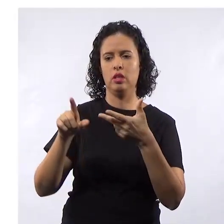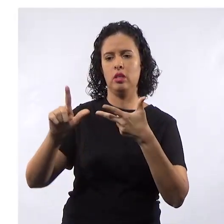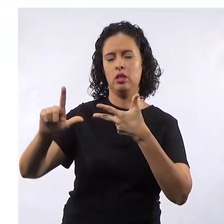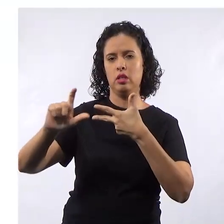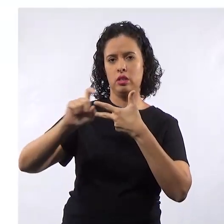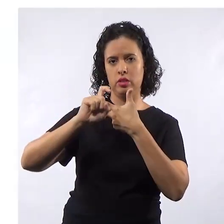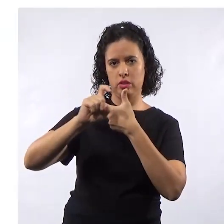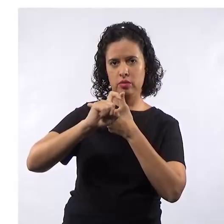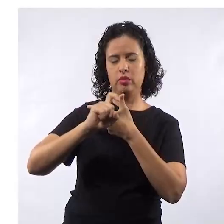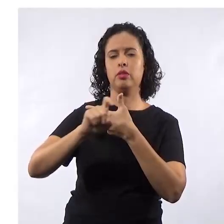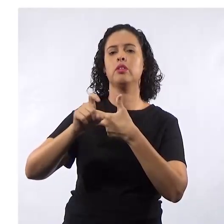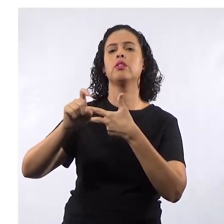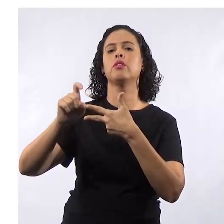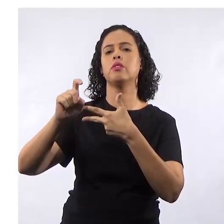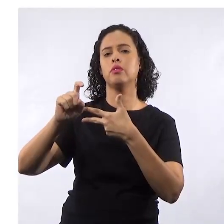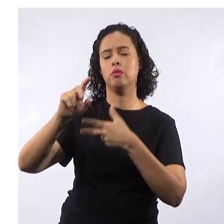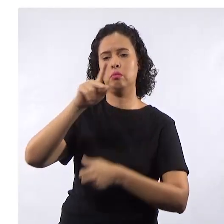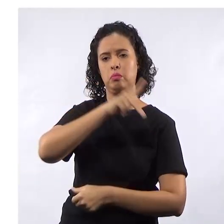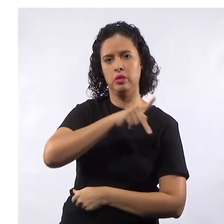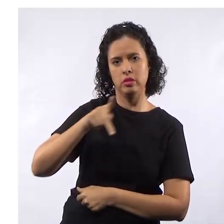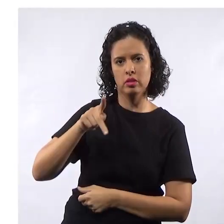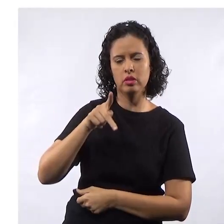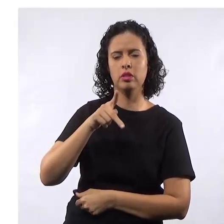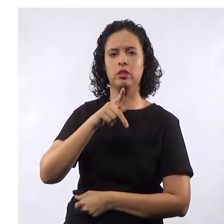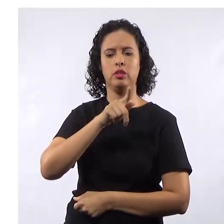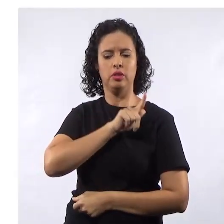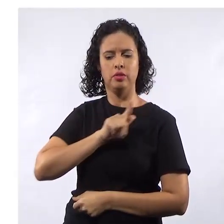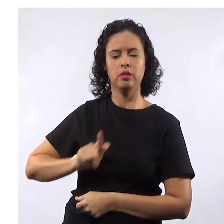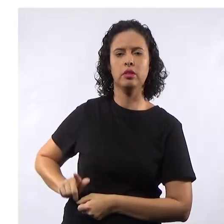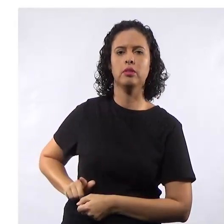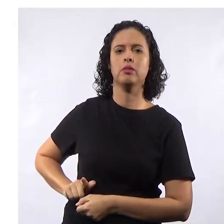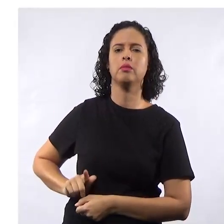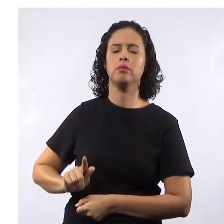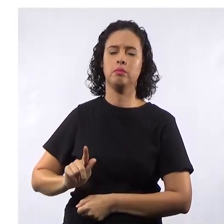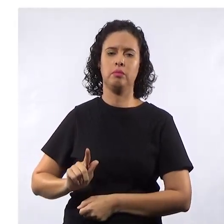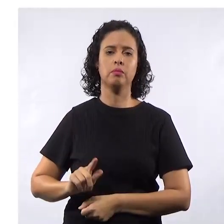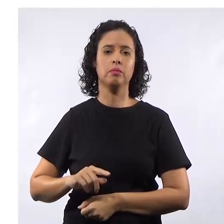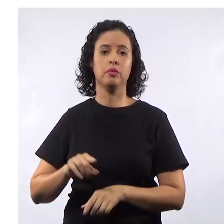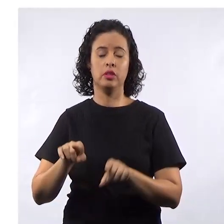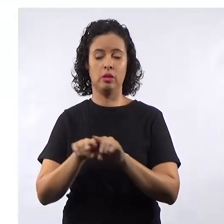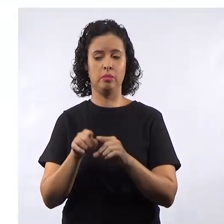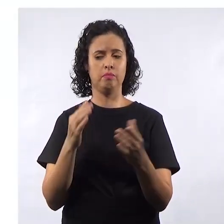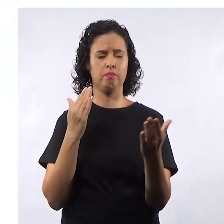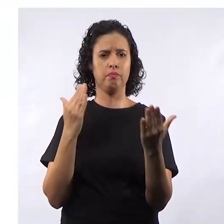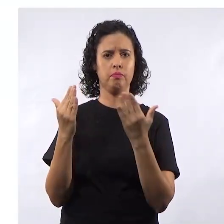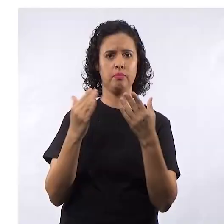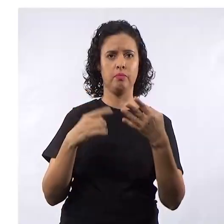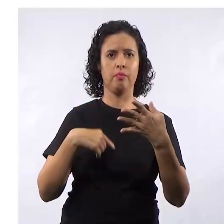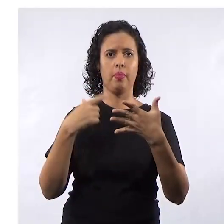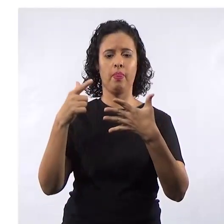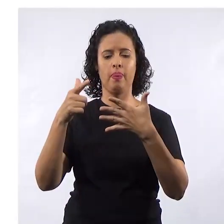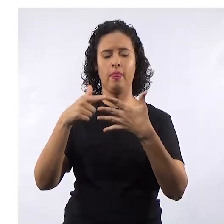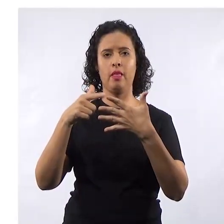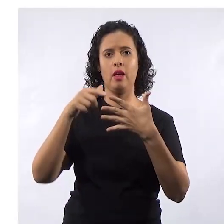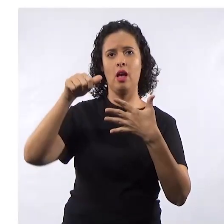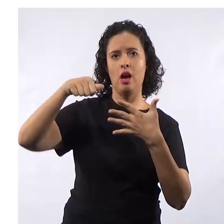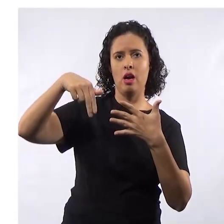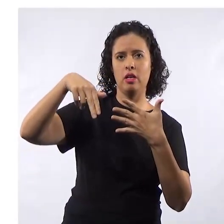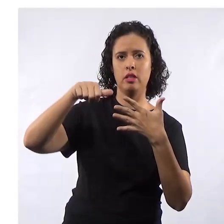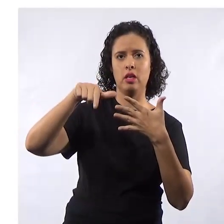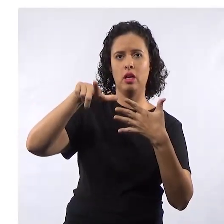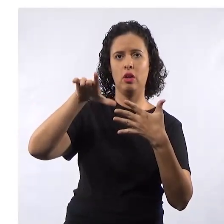Executivo, governador de Estado ou presidente da República, tá? Quando a gente fala de analogia, implica em existir